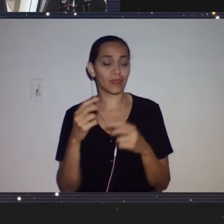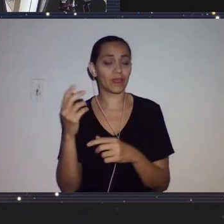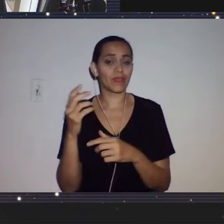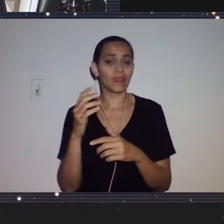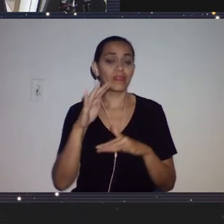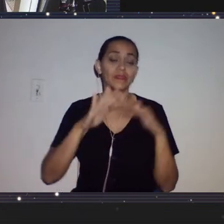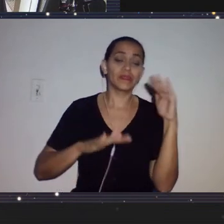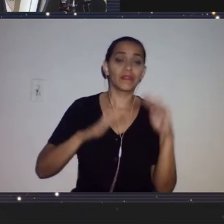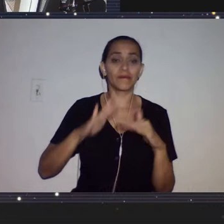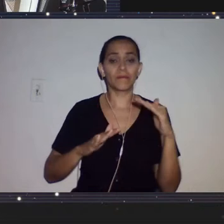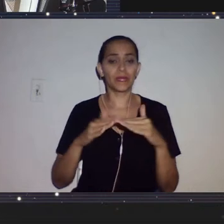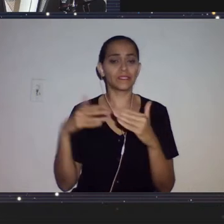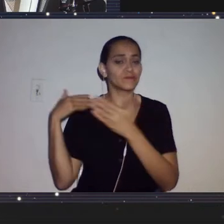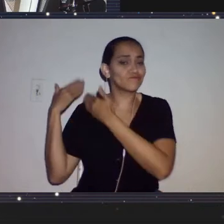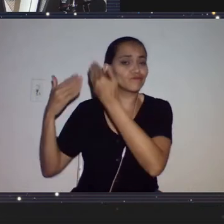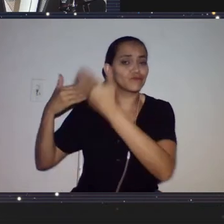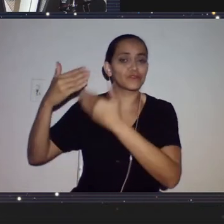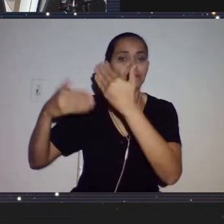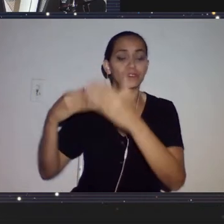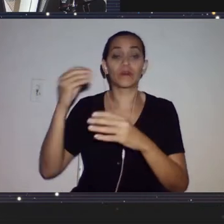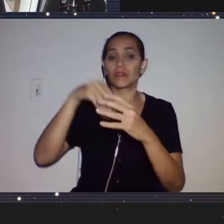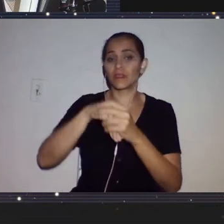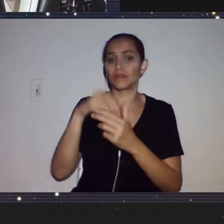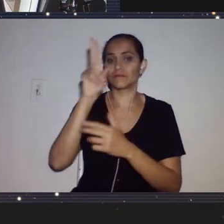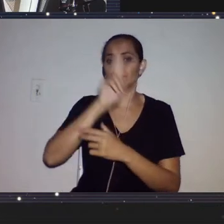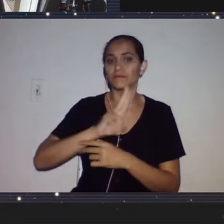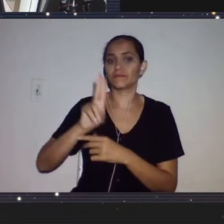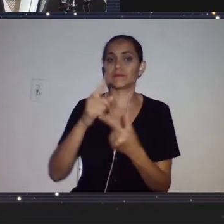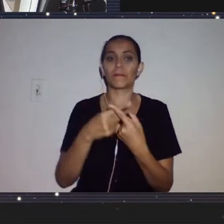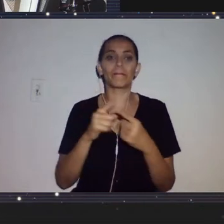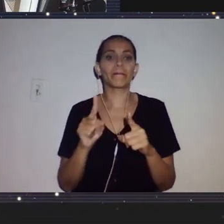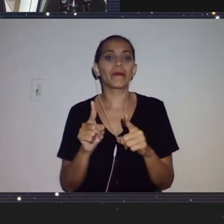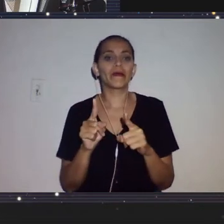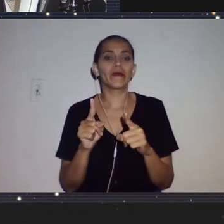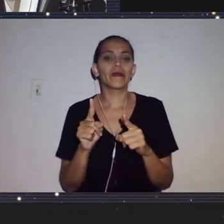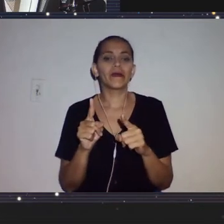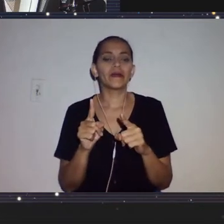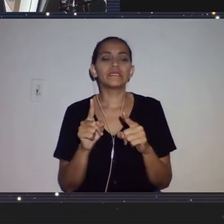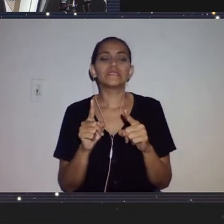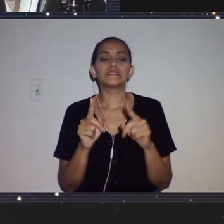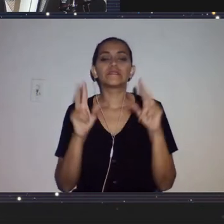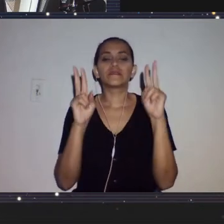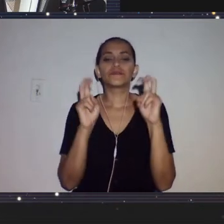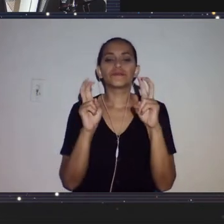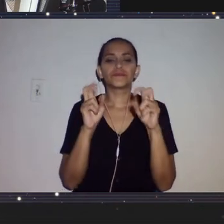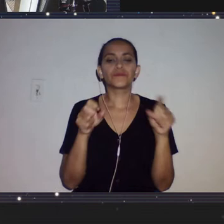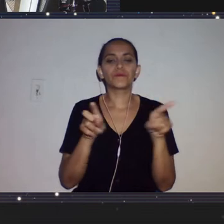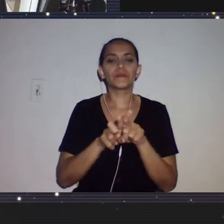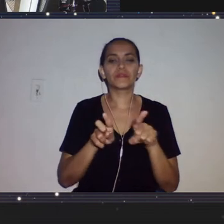universidade, mas é um pouco sobre